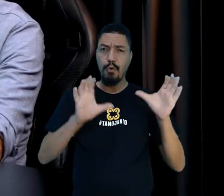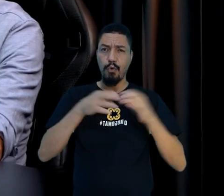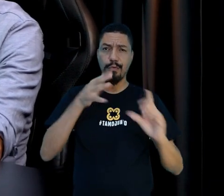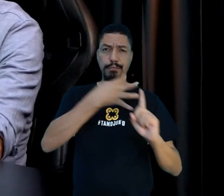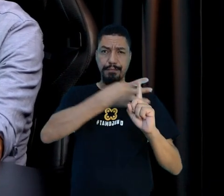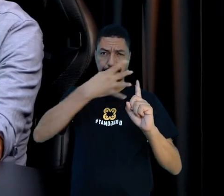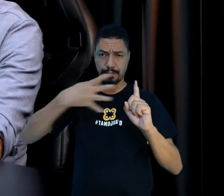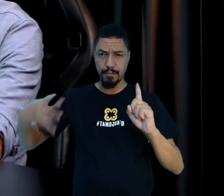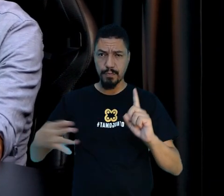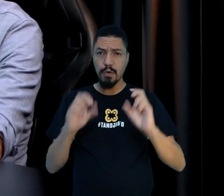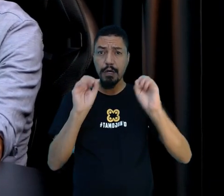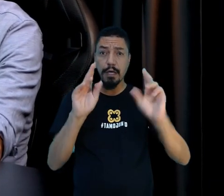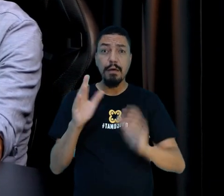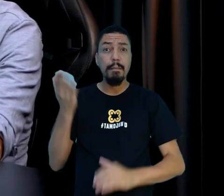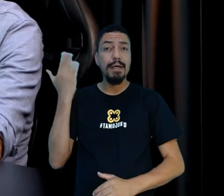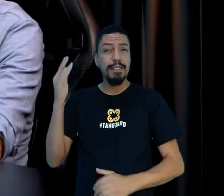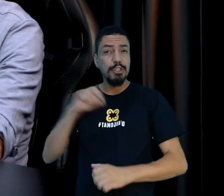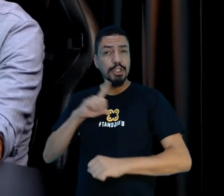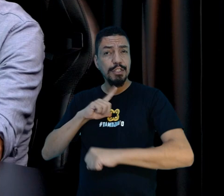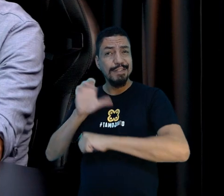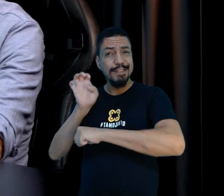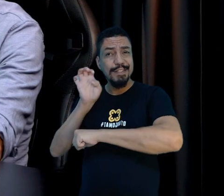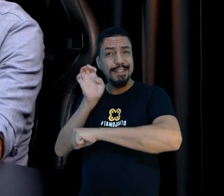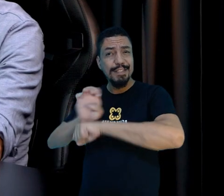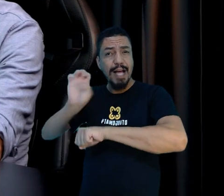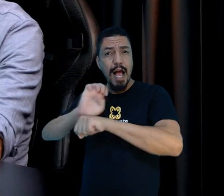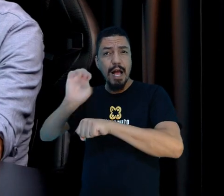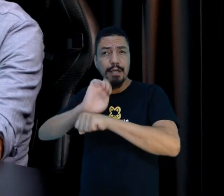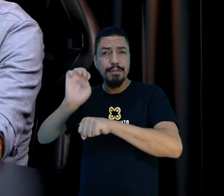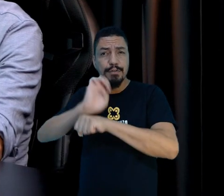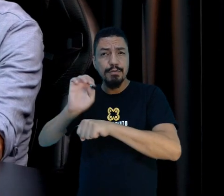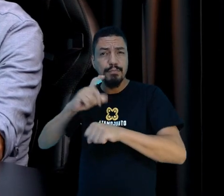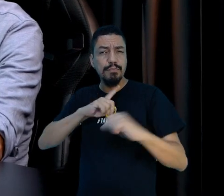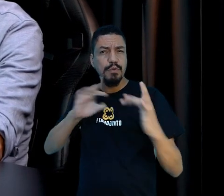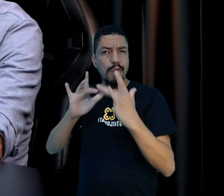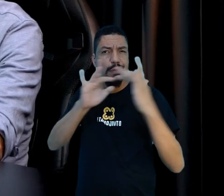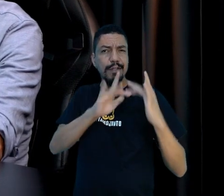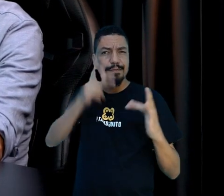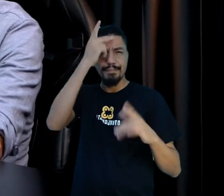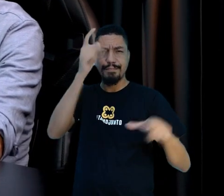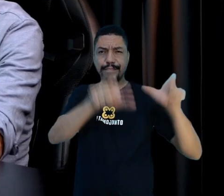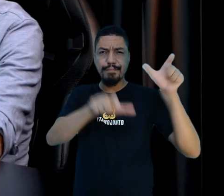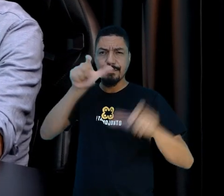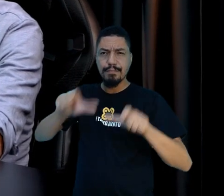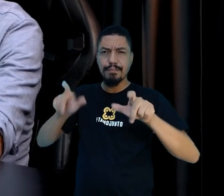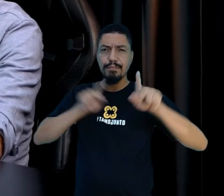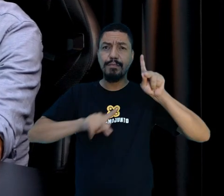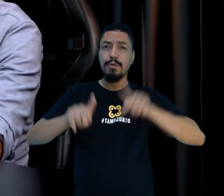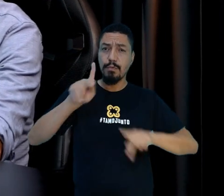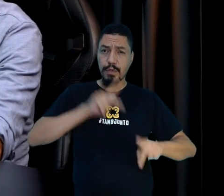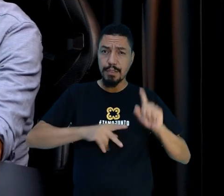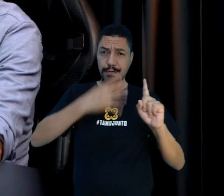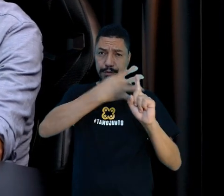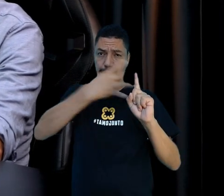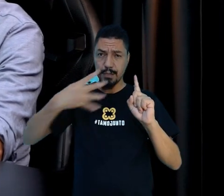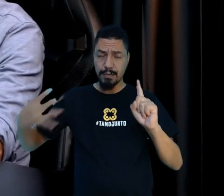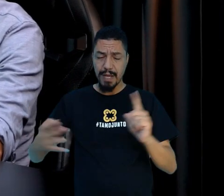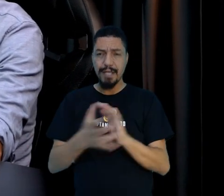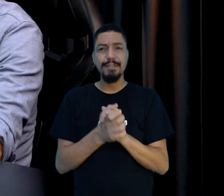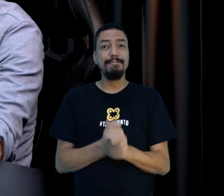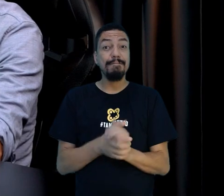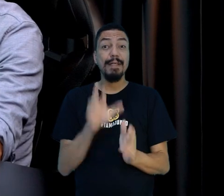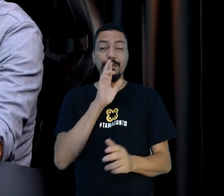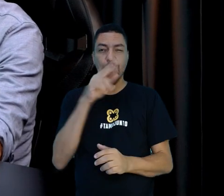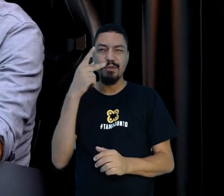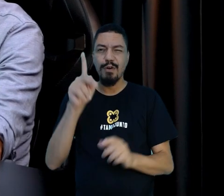consultório. Mas desde dos estágios eu fui estando em contato com essas pessoas e trabalhando com essa população. E aí, bom,